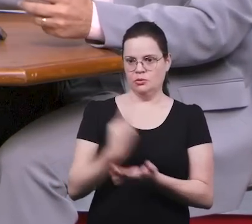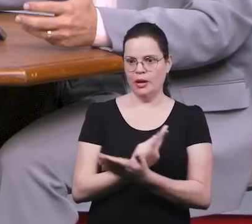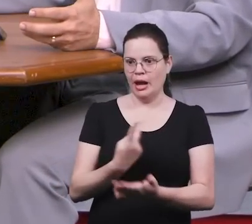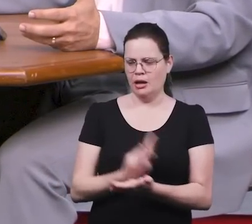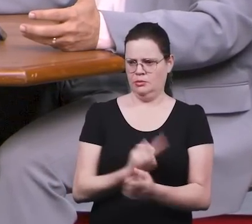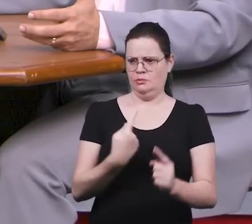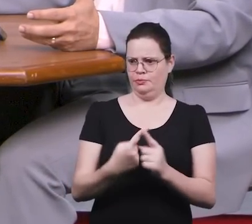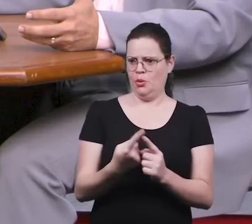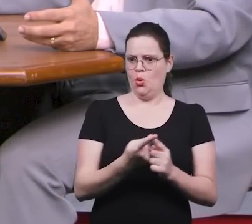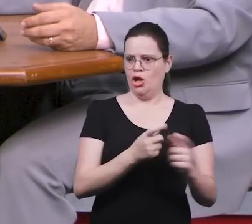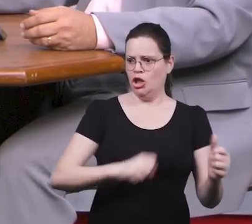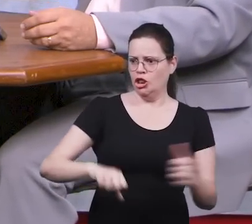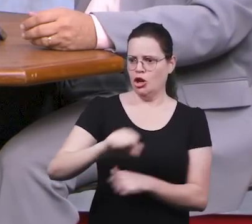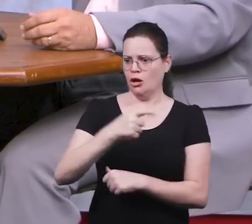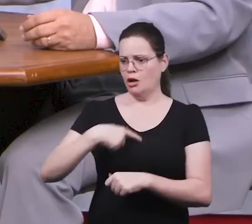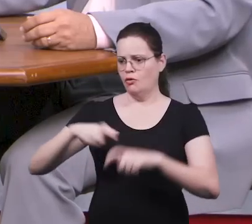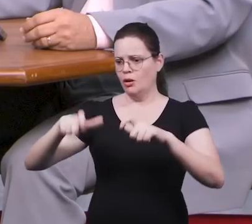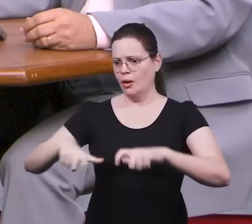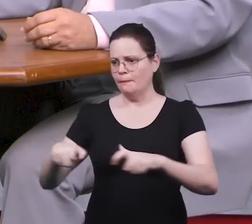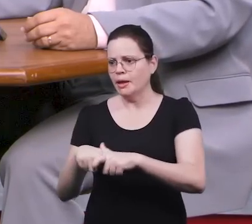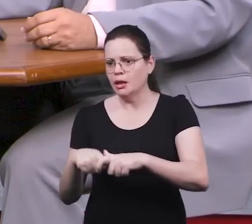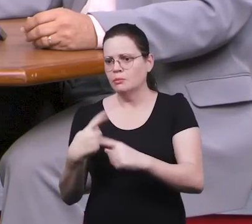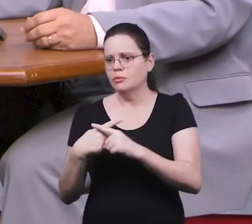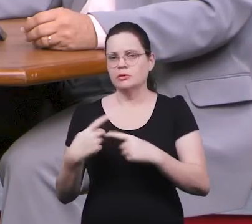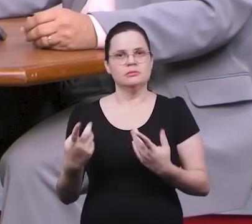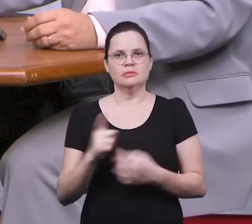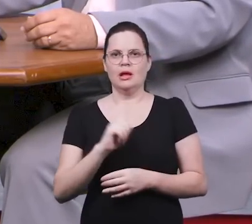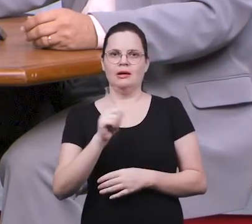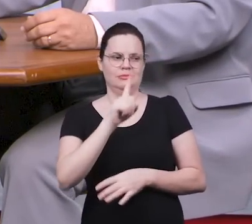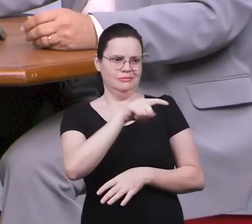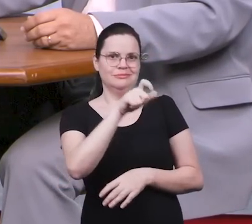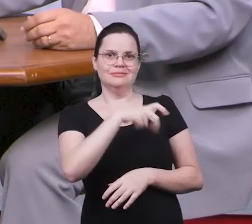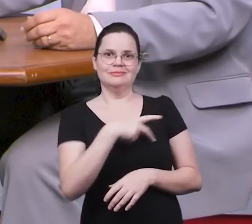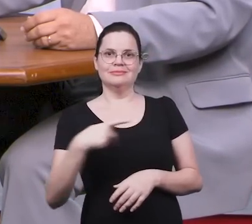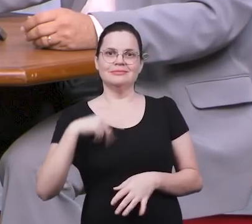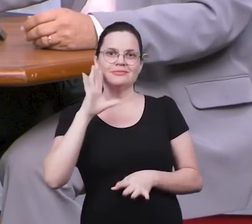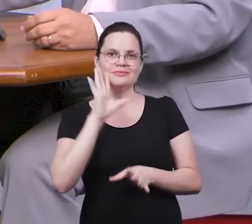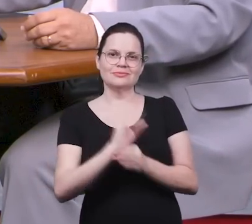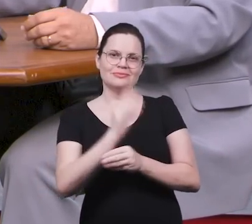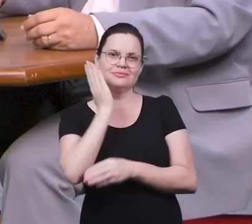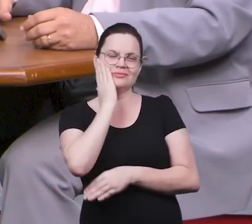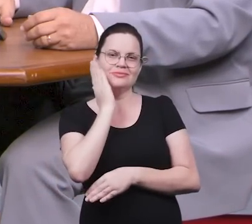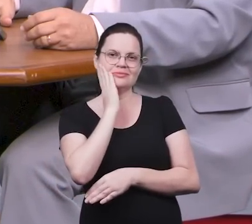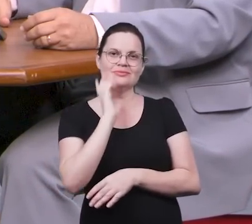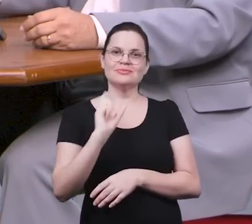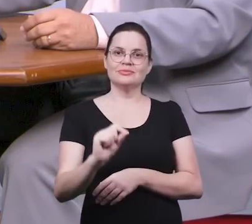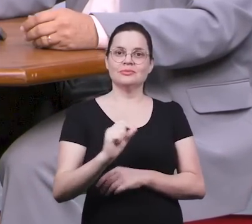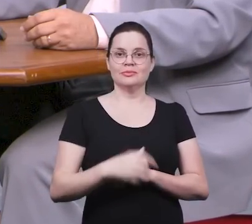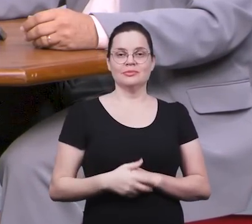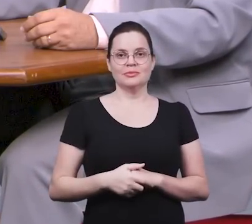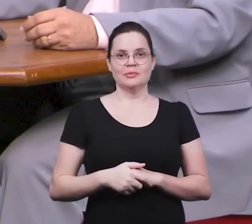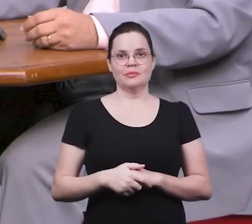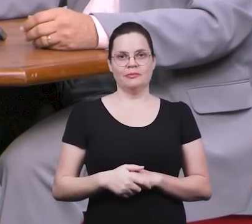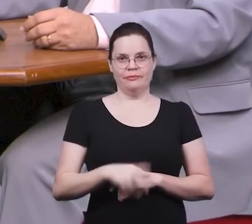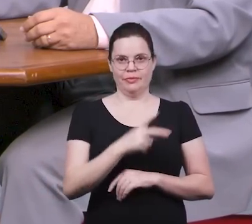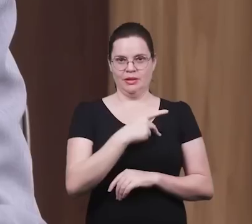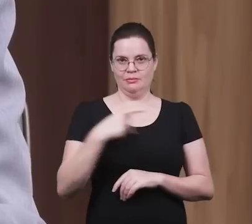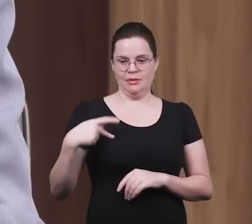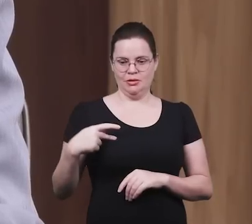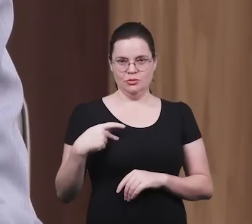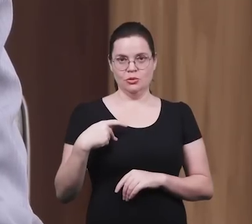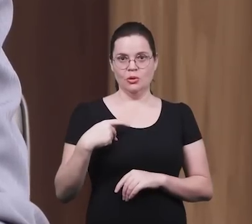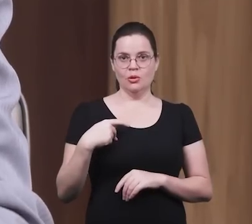coisa? Eu fiz algo de errado? E não era nada disso. Ele entendeu que o ministério não